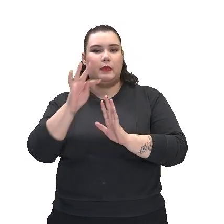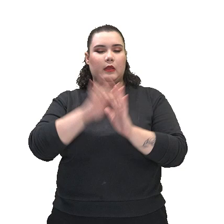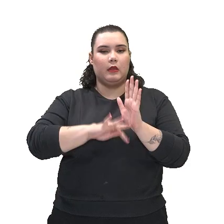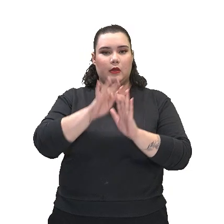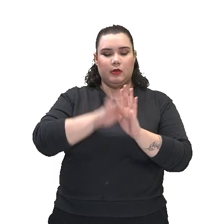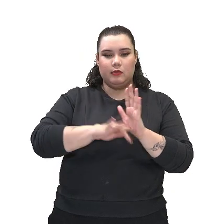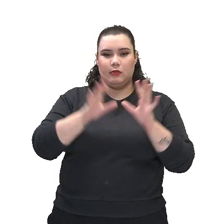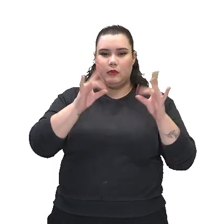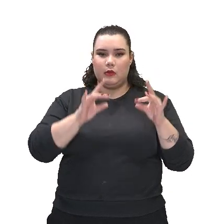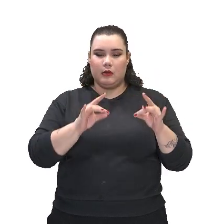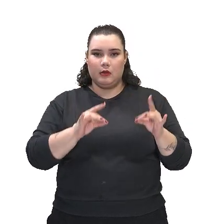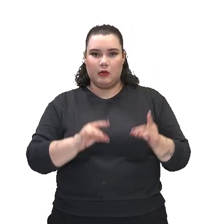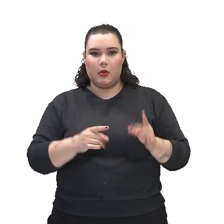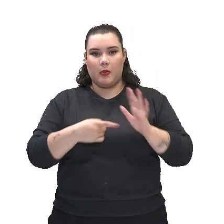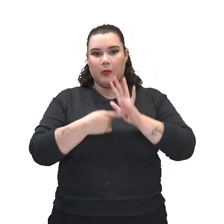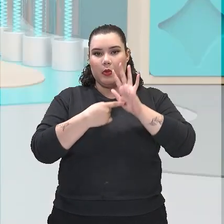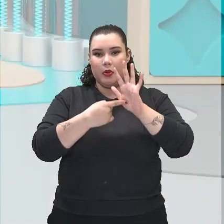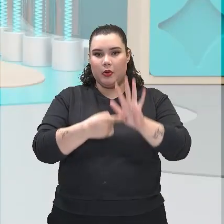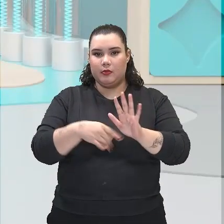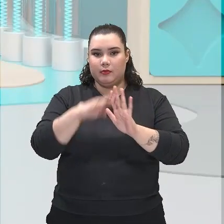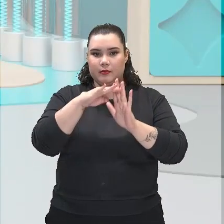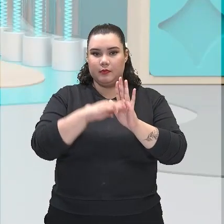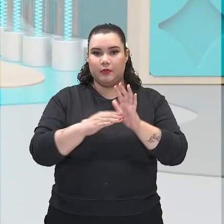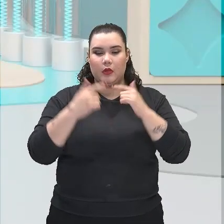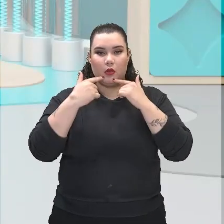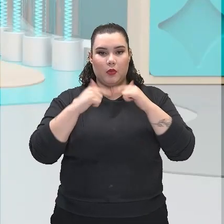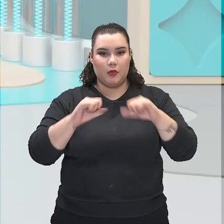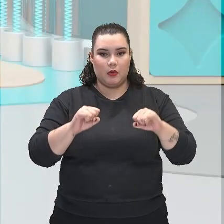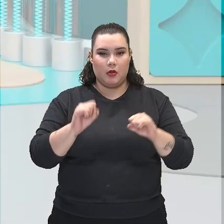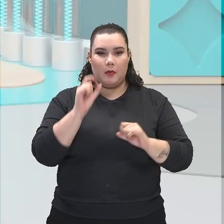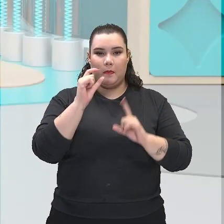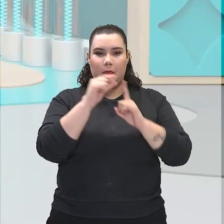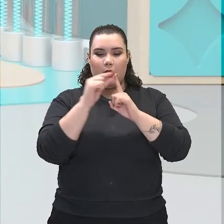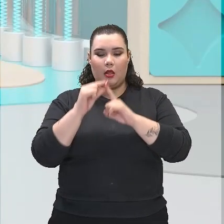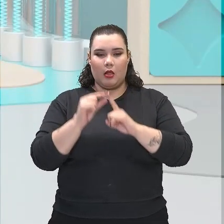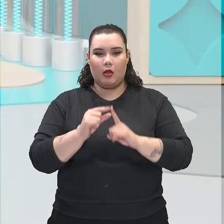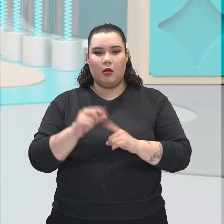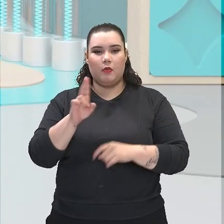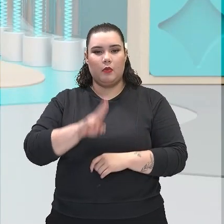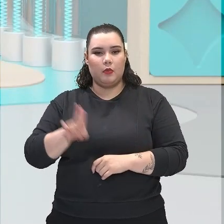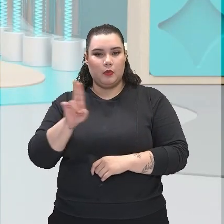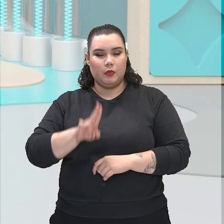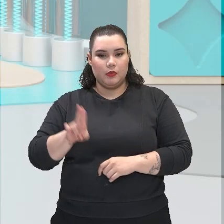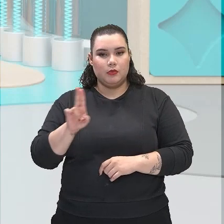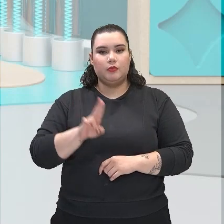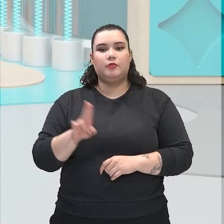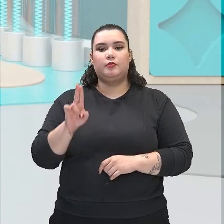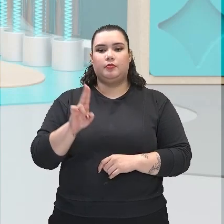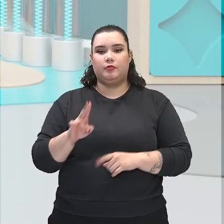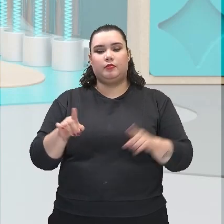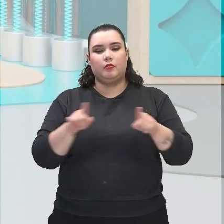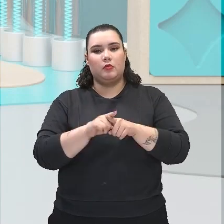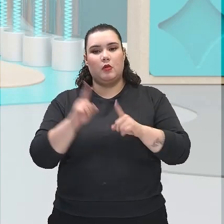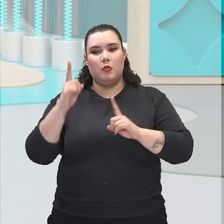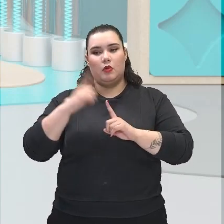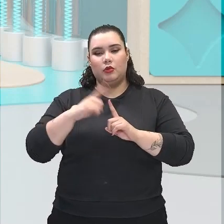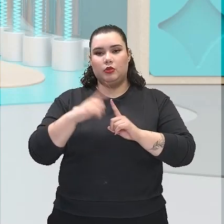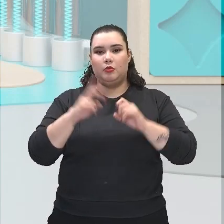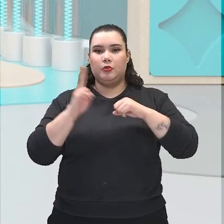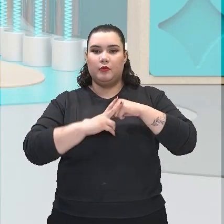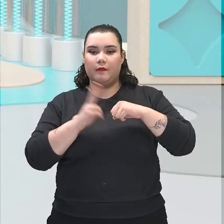vamos evidenciar as marcas linguísticas, ou seja, as palavras que são selecionadas, as formas verbais de